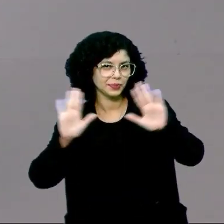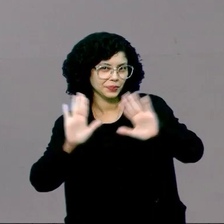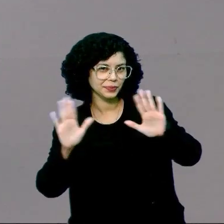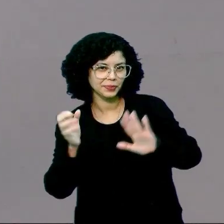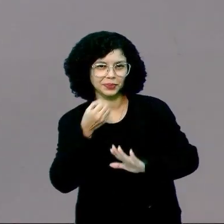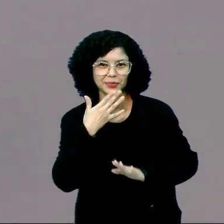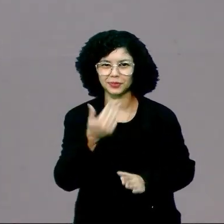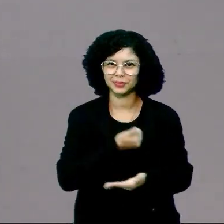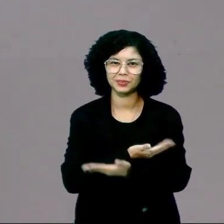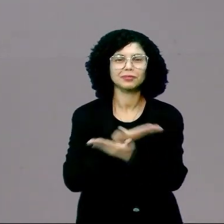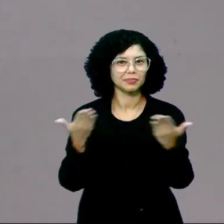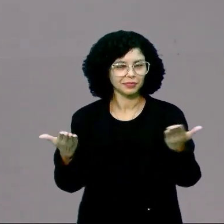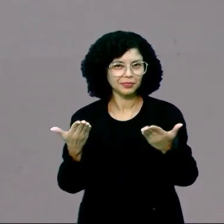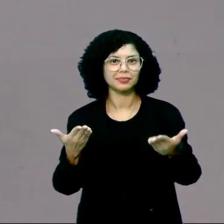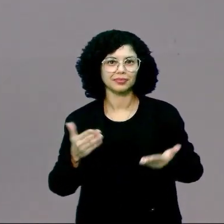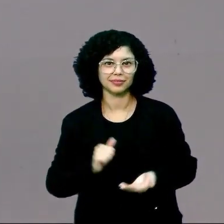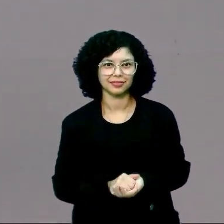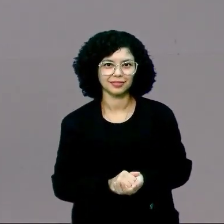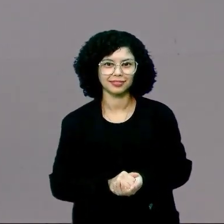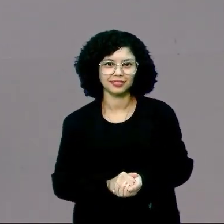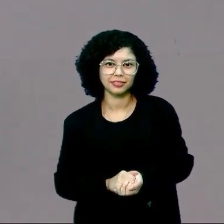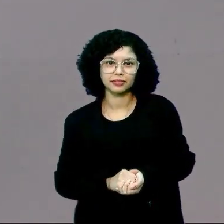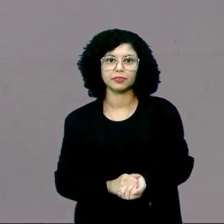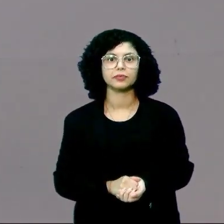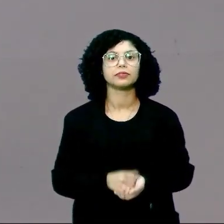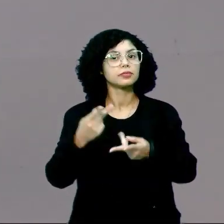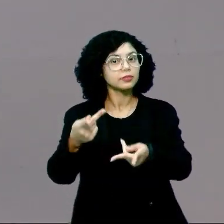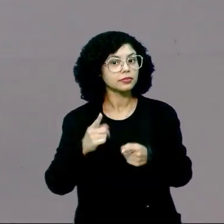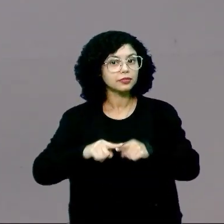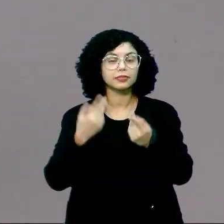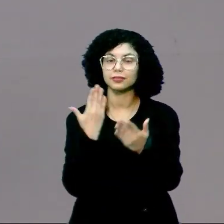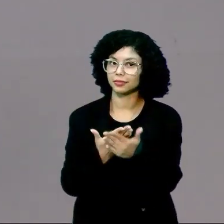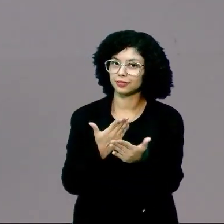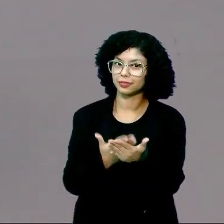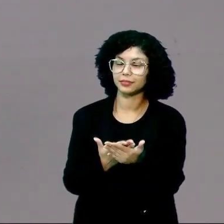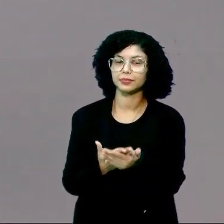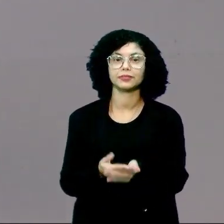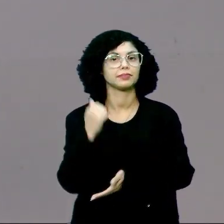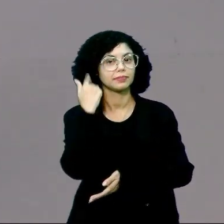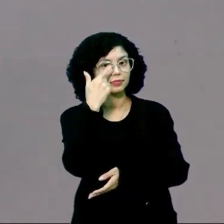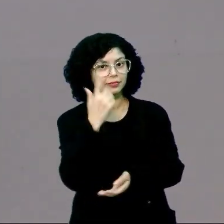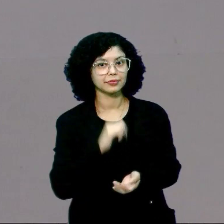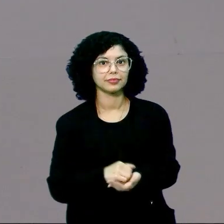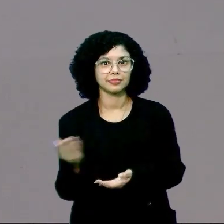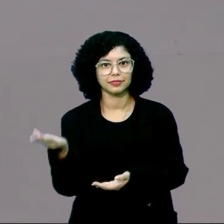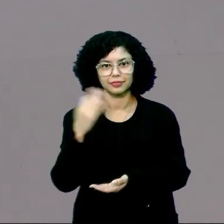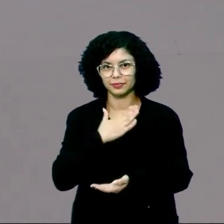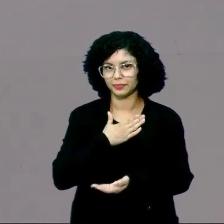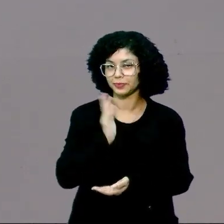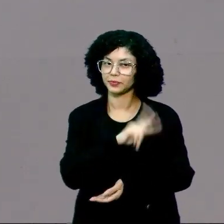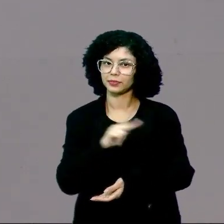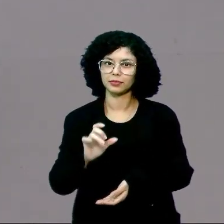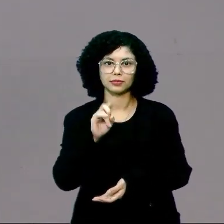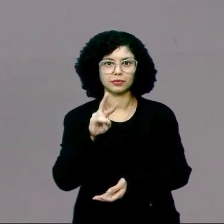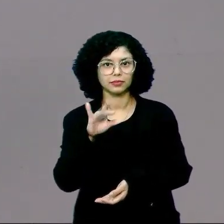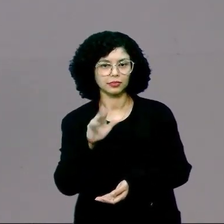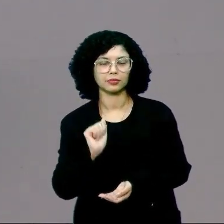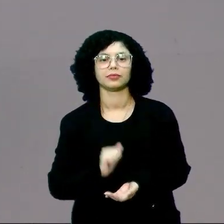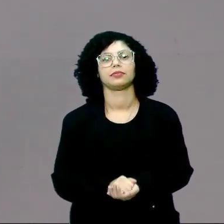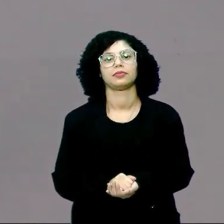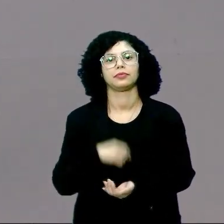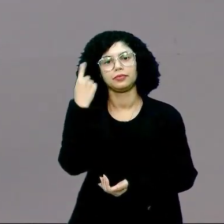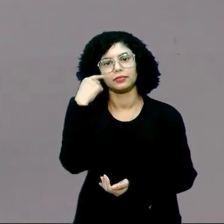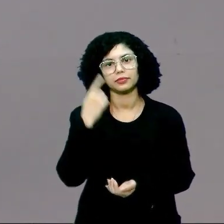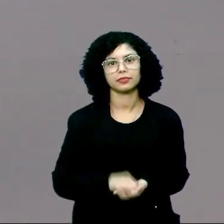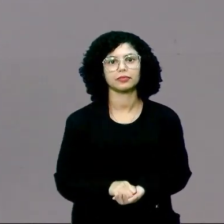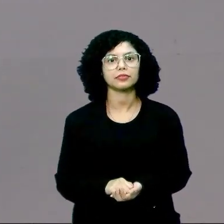Hola chicos y chicas, ¿qué tal? ¿Todo bien? Sean bienvenidos a más una clase de español. Yo soy Daniel, maestro de la